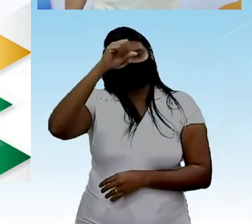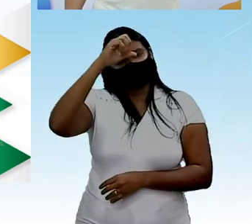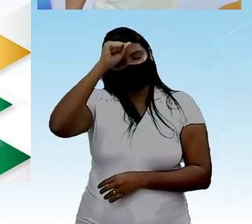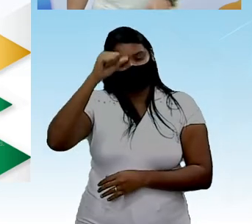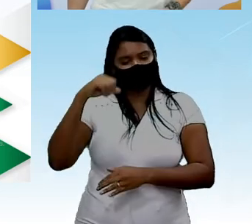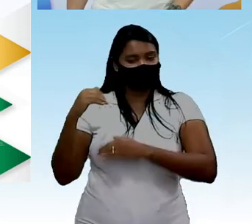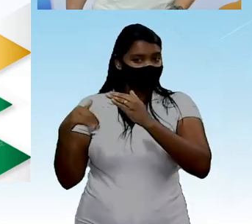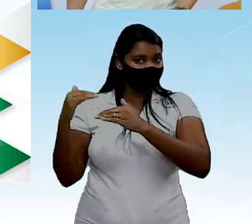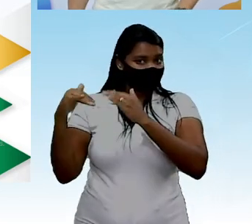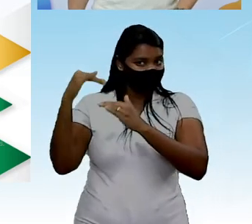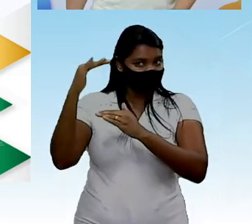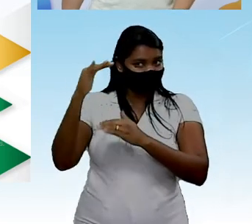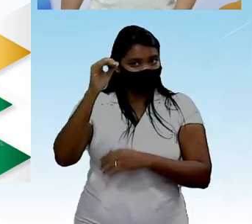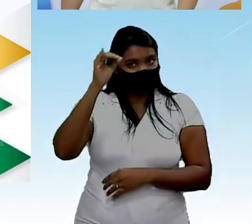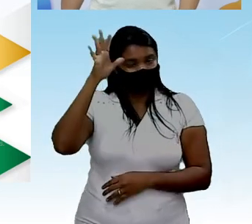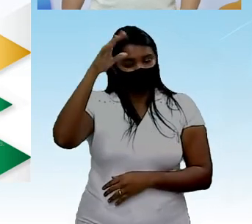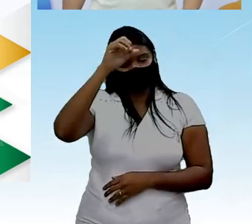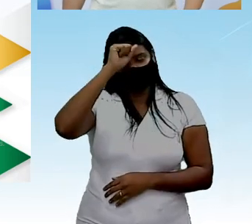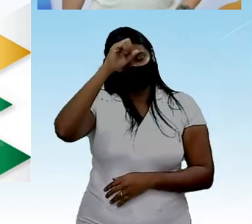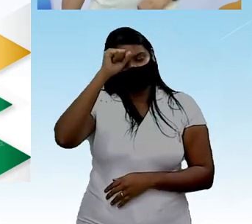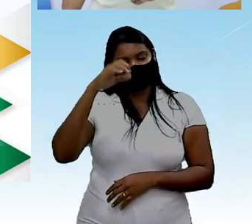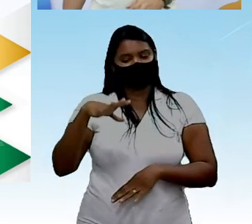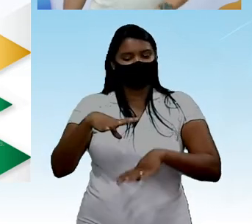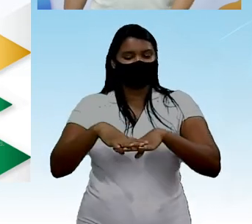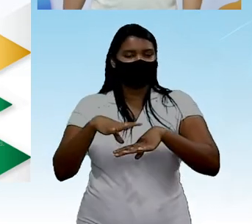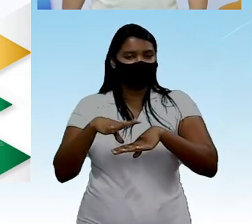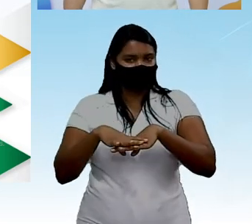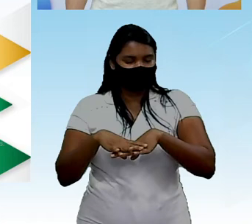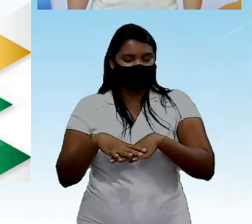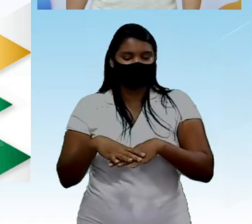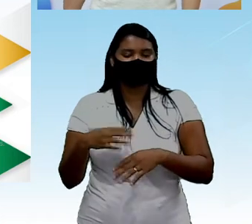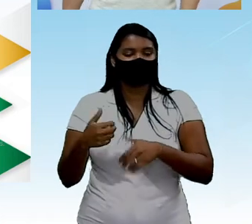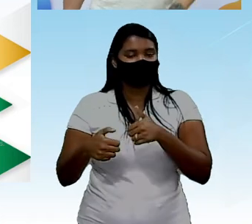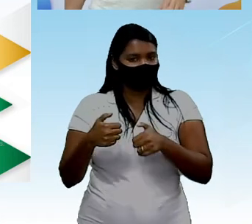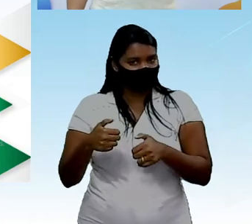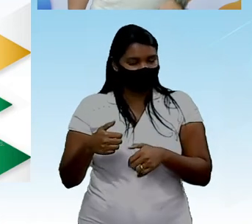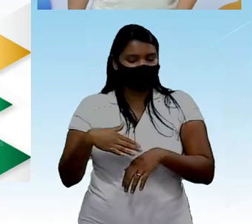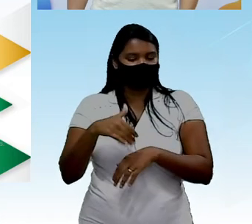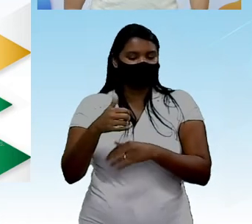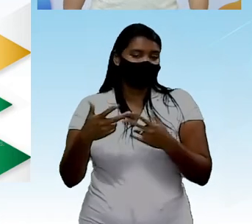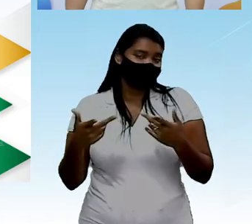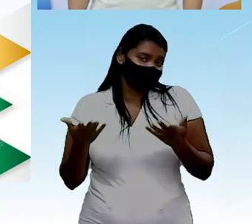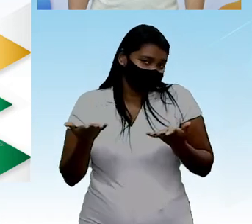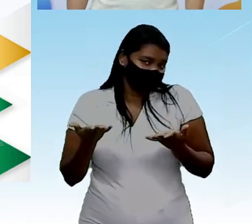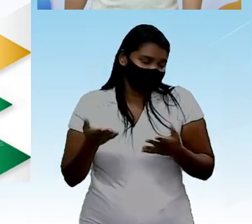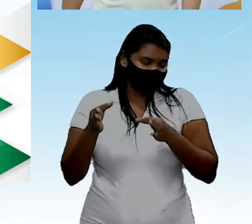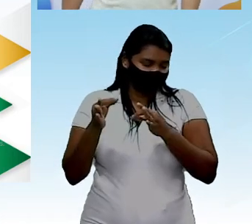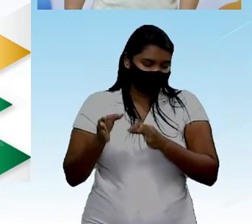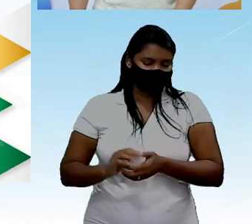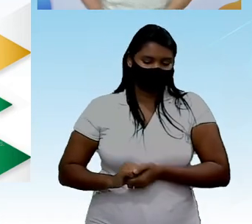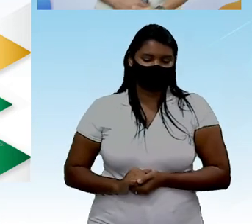tornar um grande aprendiz de matemática jogando videogame. Melhor que esses outros games aí, tenho certeza. Vamos lá,